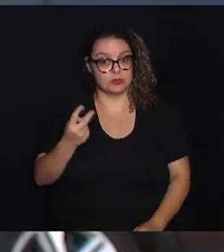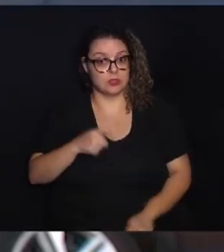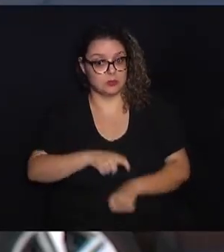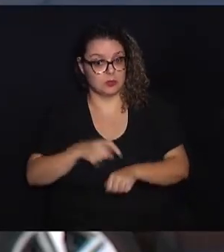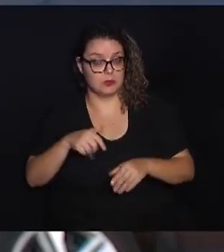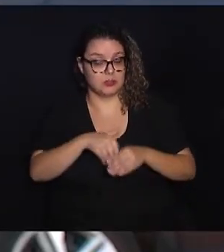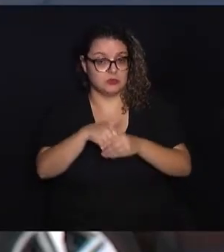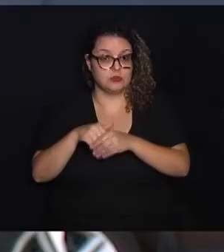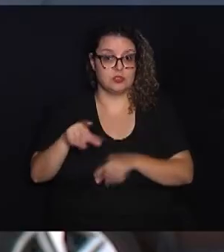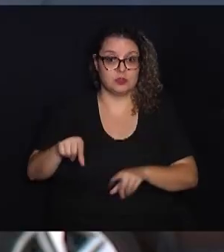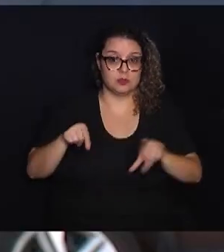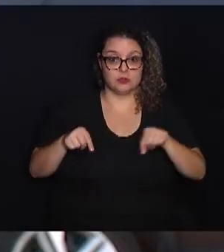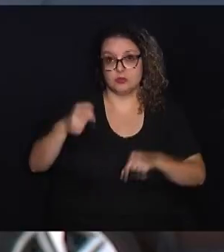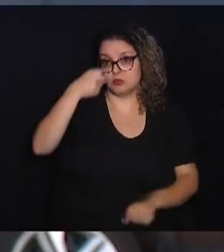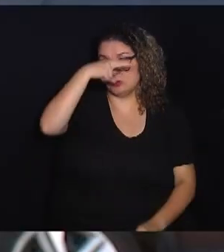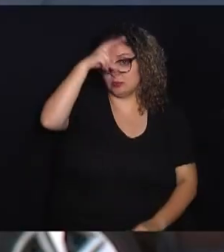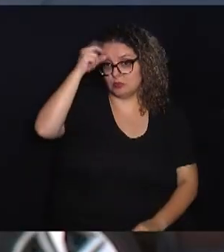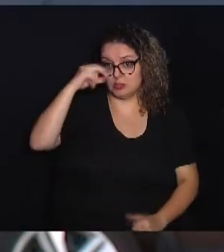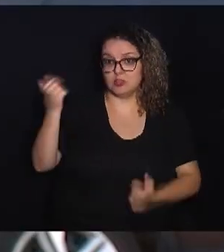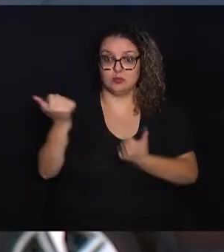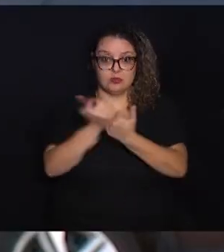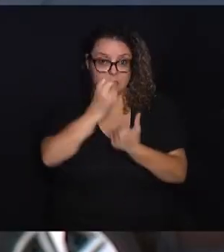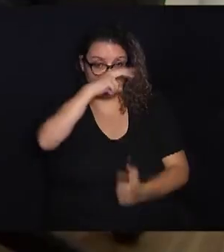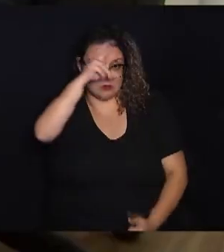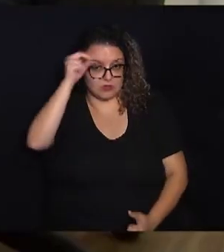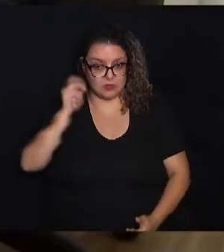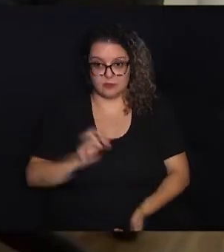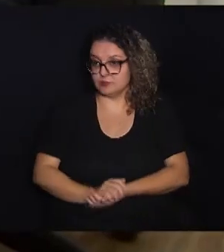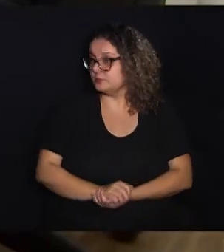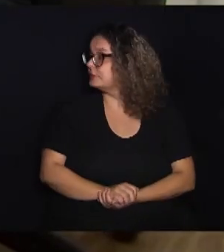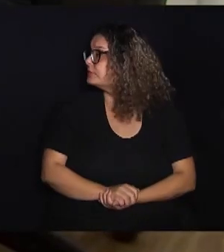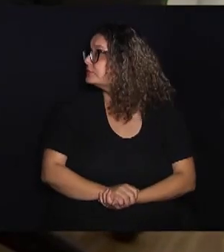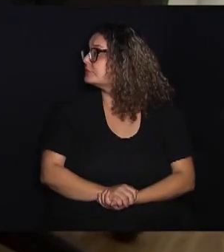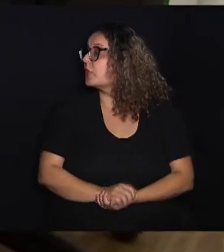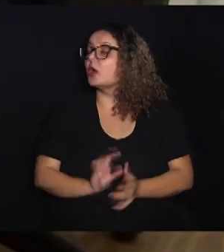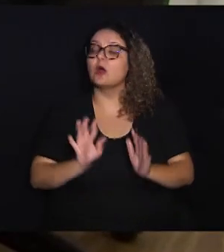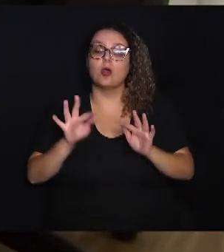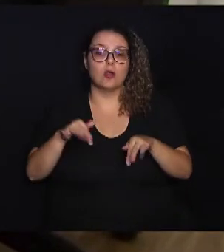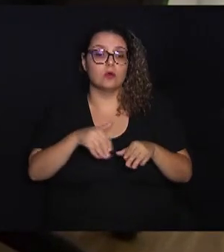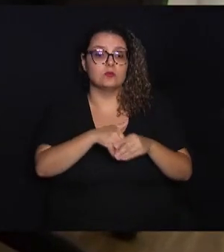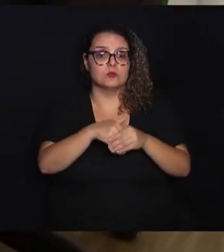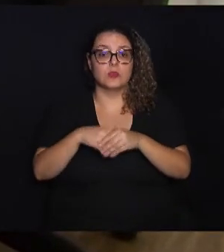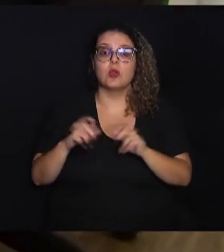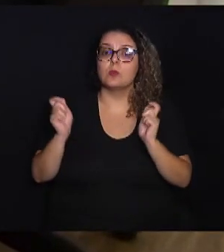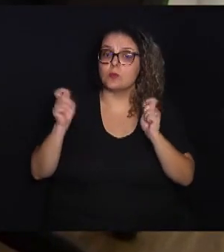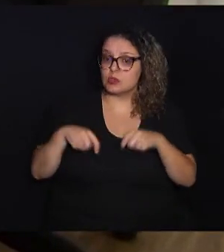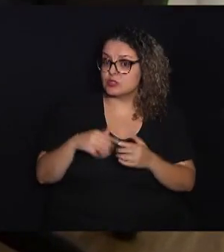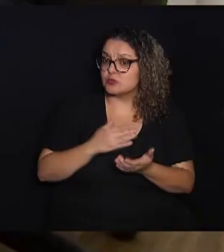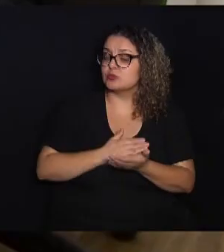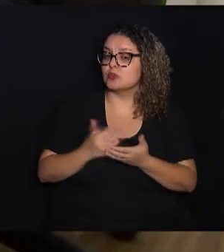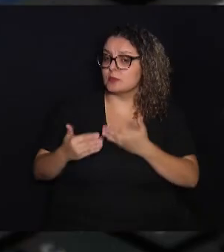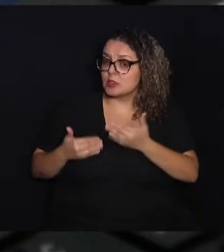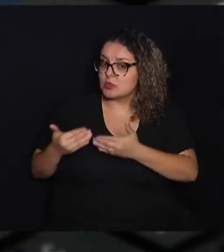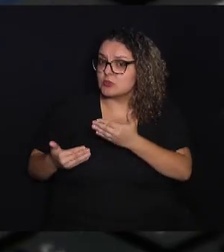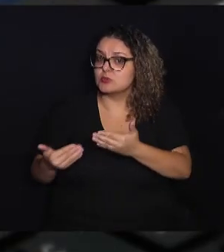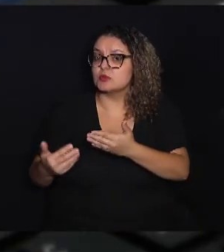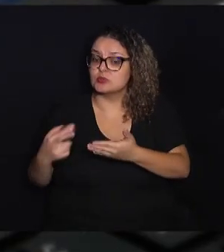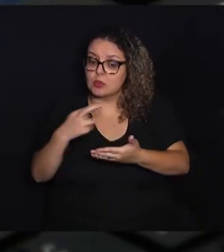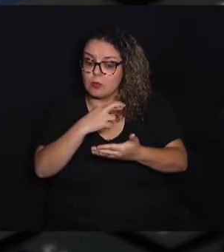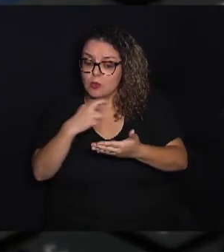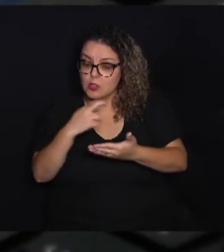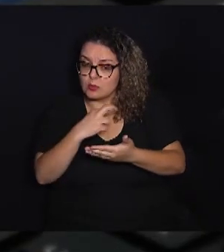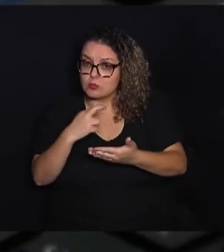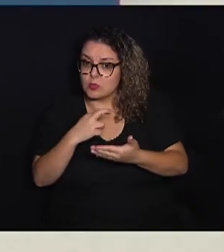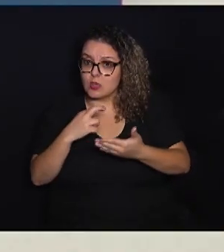para a escolha do prefeito e do vice-prefeito. Com o fim da votação, é possível iniciar o processo de apuração